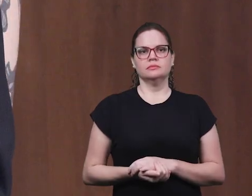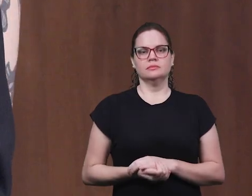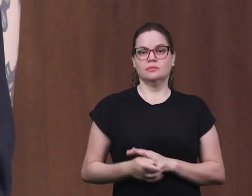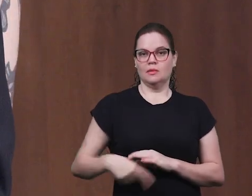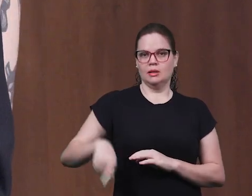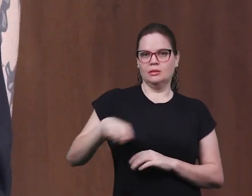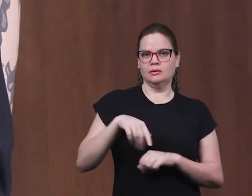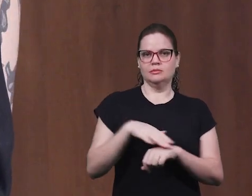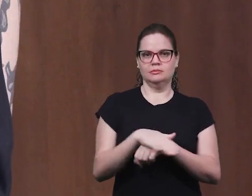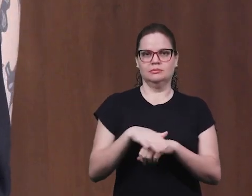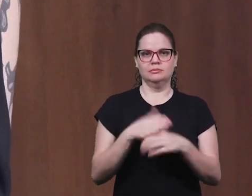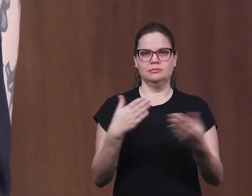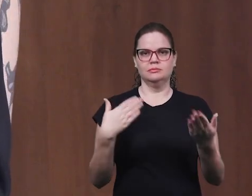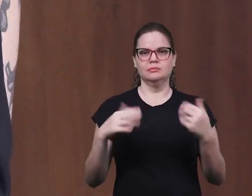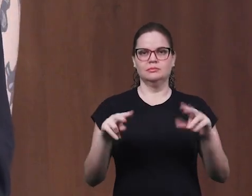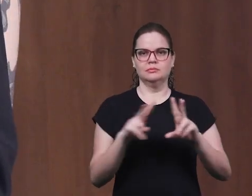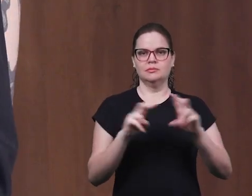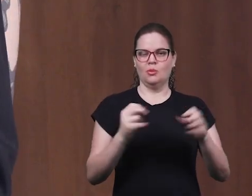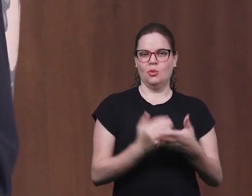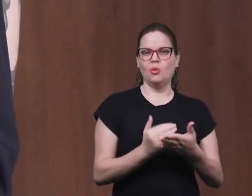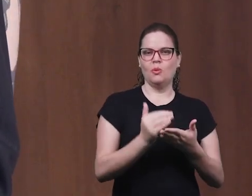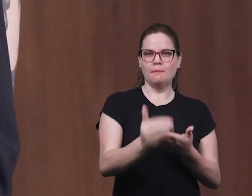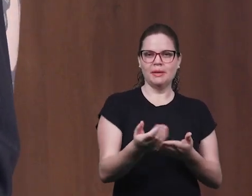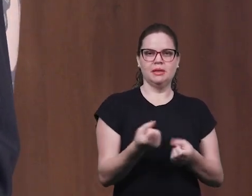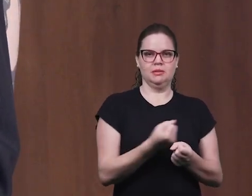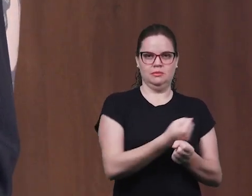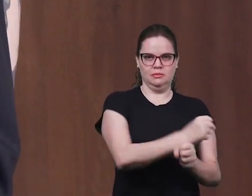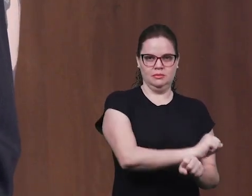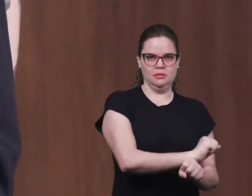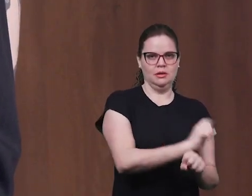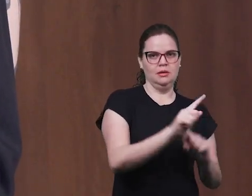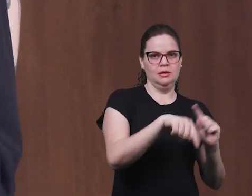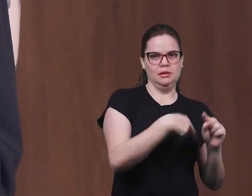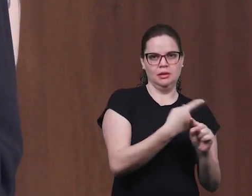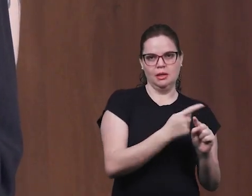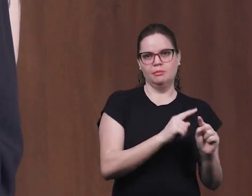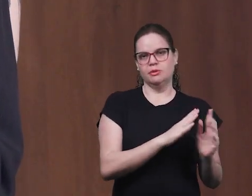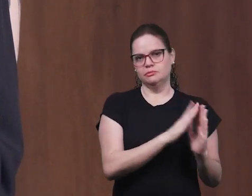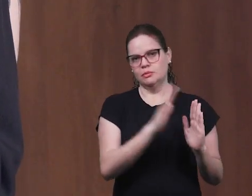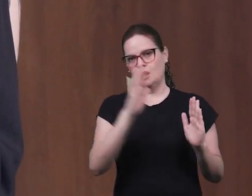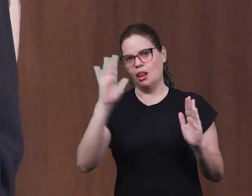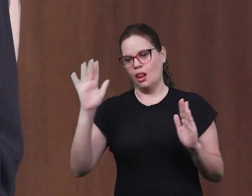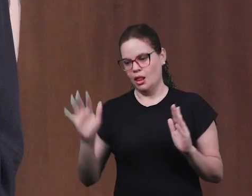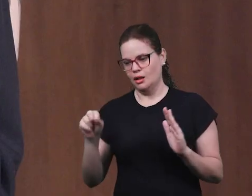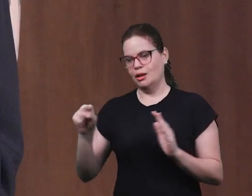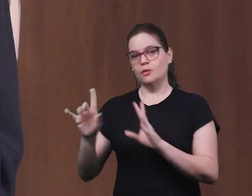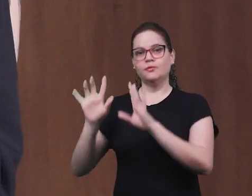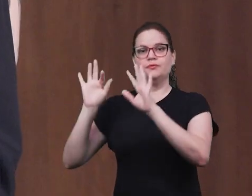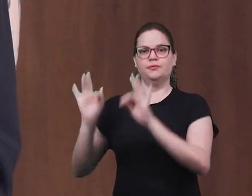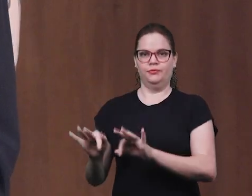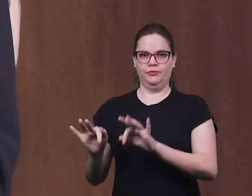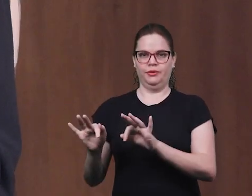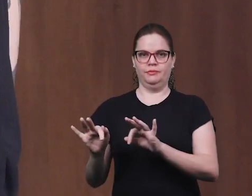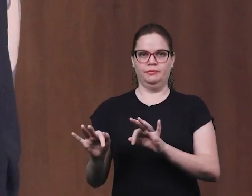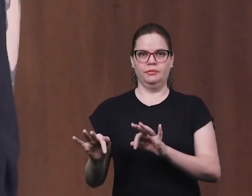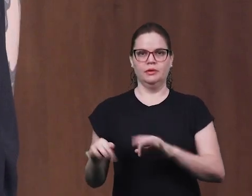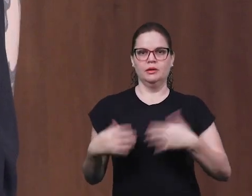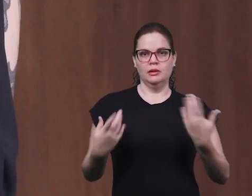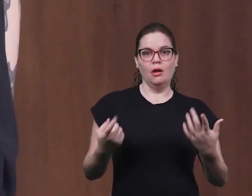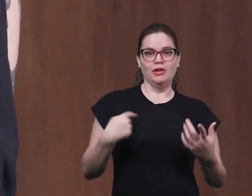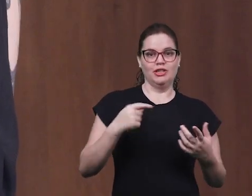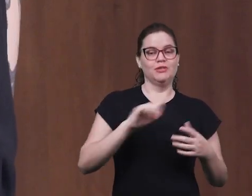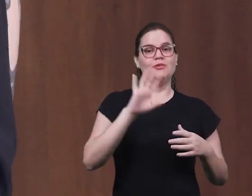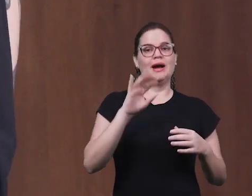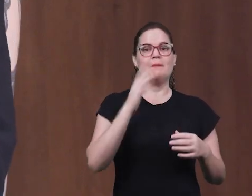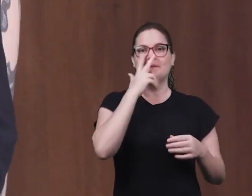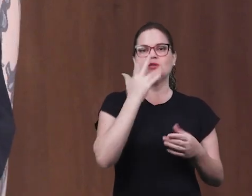estamos falando do início do cativeiro, vamos falar do fim, até dando um salto em cima de vários